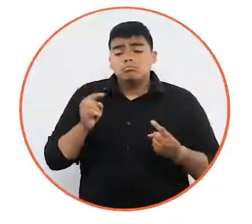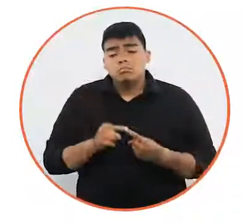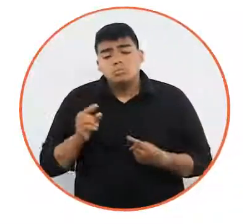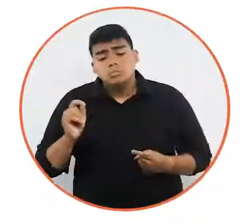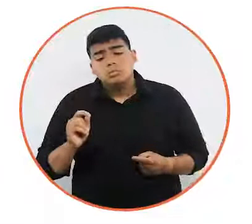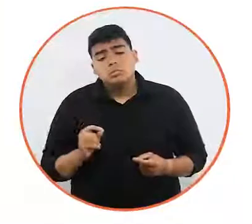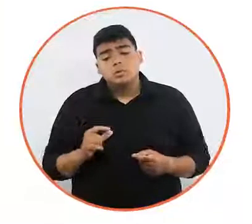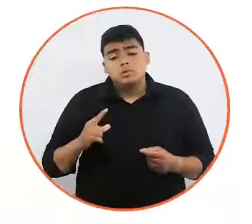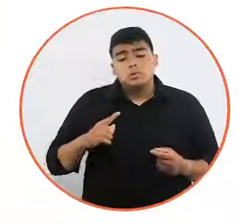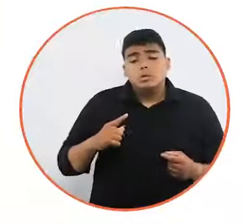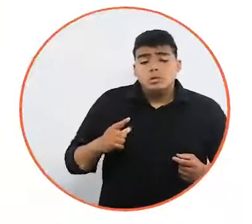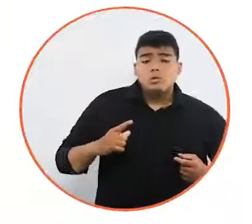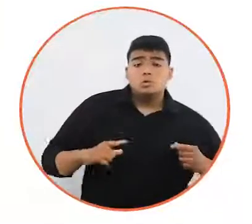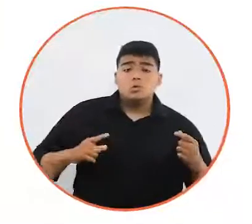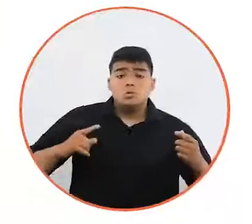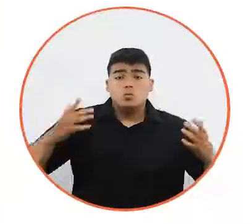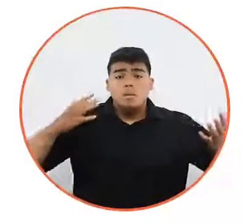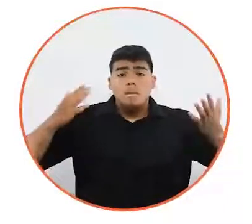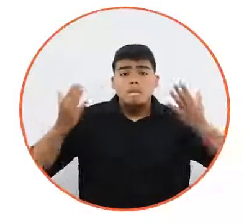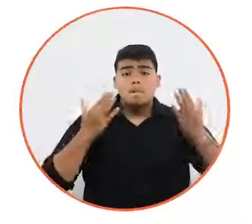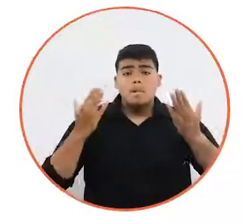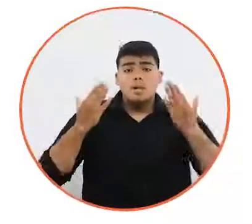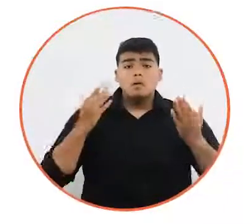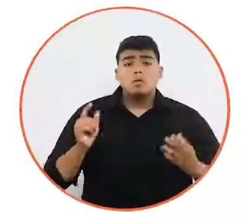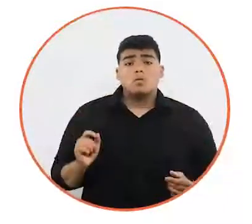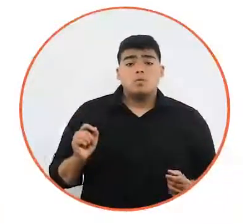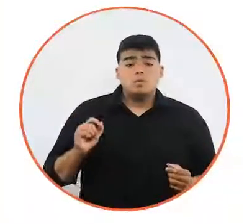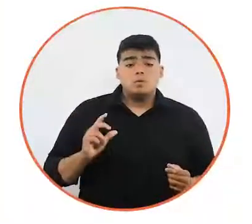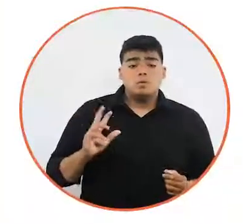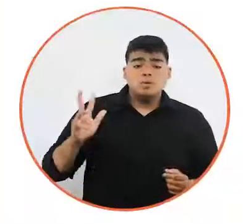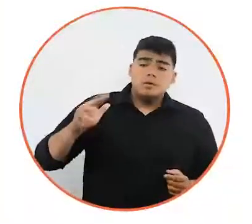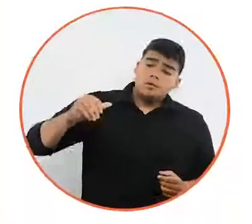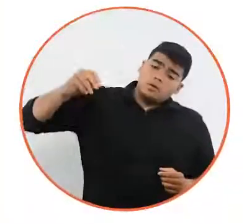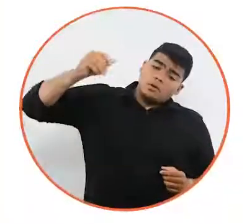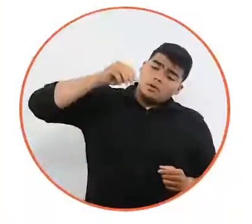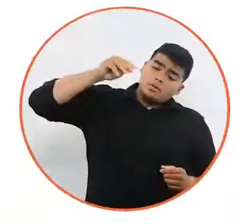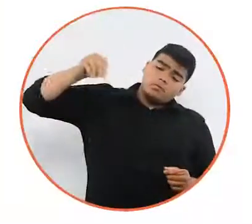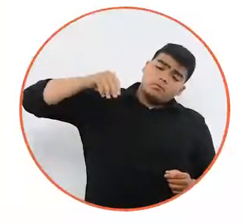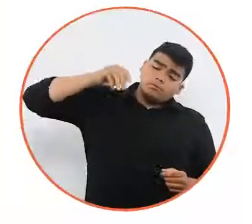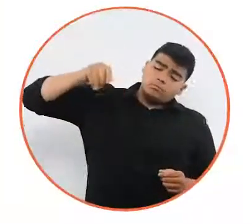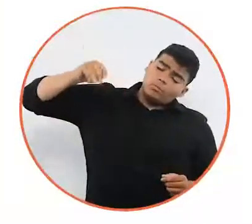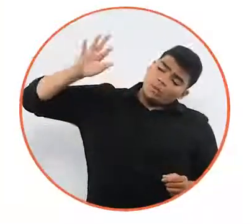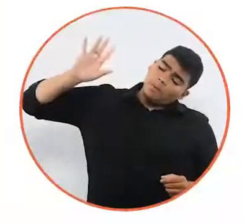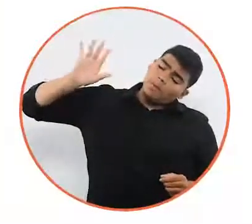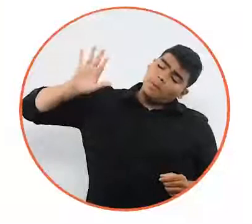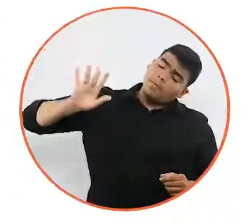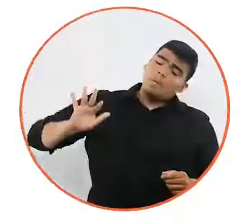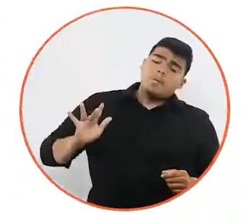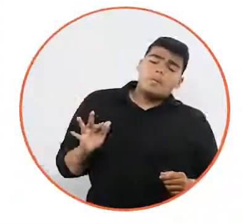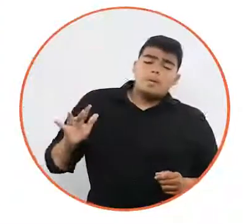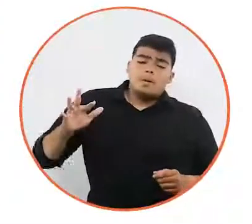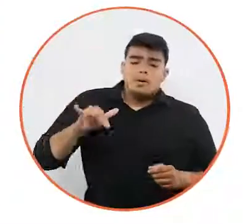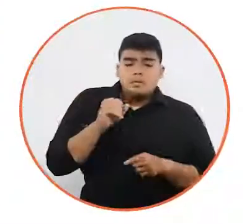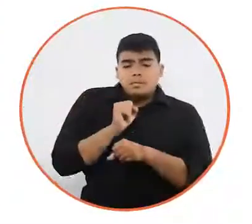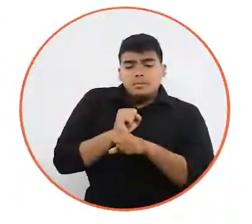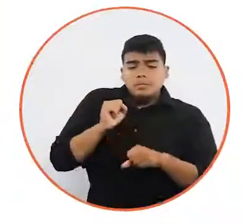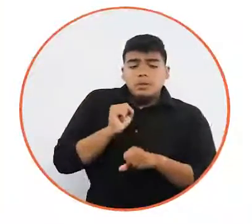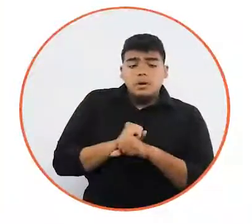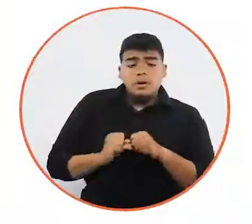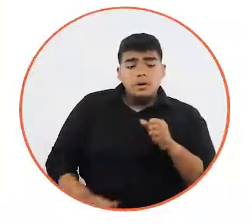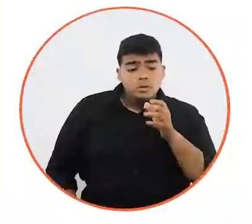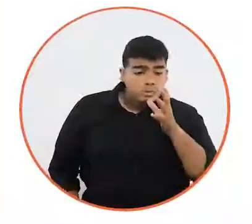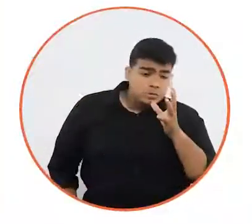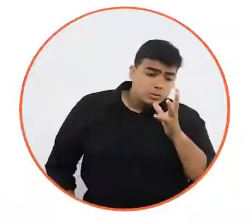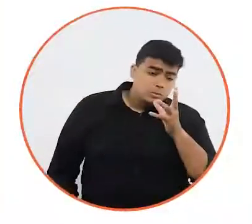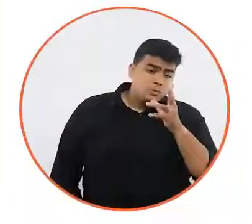compara o funil da ampulheta, ó, a pressa, porque ela vai descendo, né? Então aqui a areia vai descendo, chega um momento em que ela vai parando. E aí?